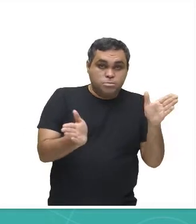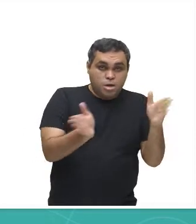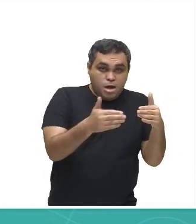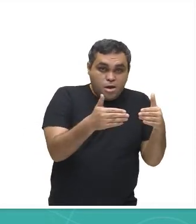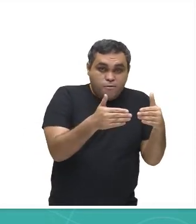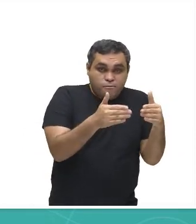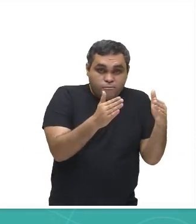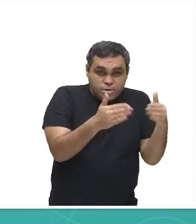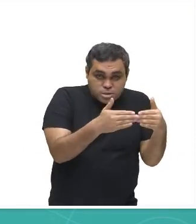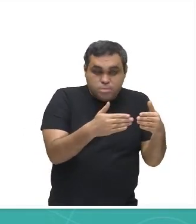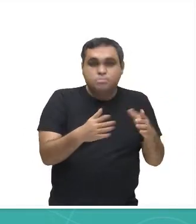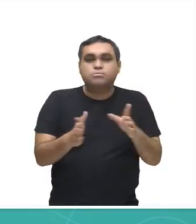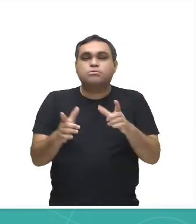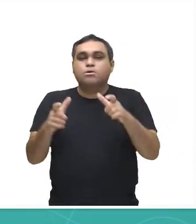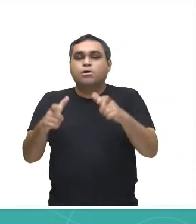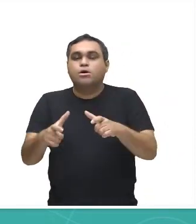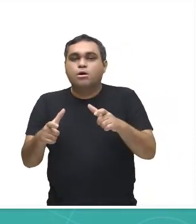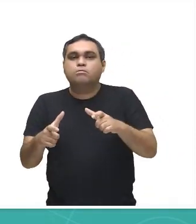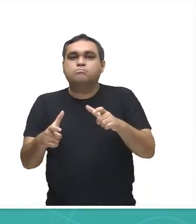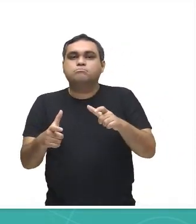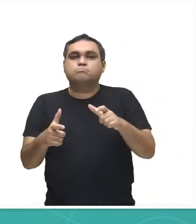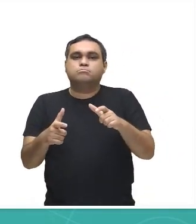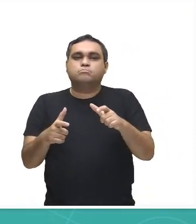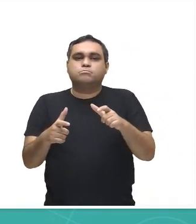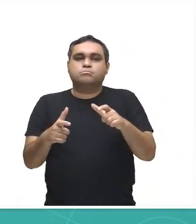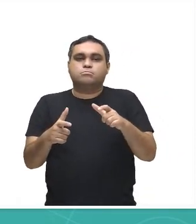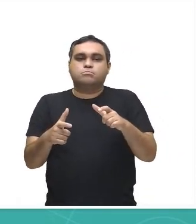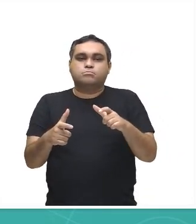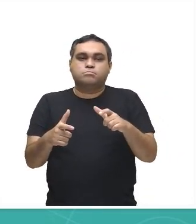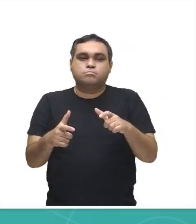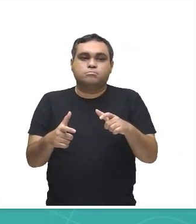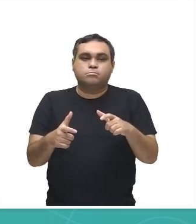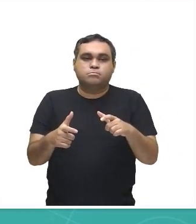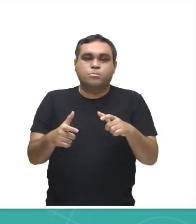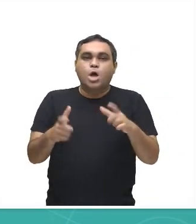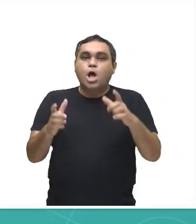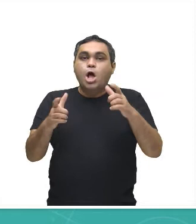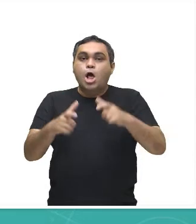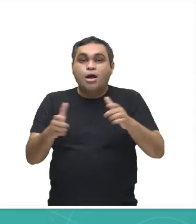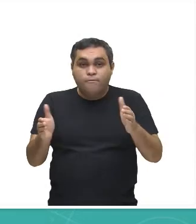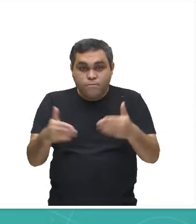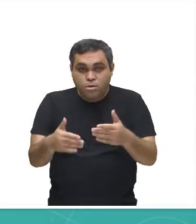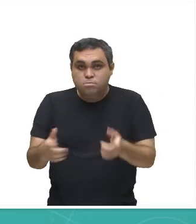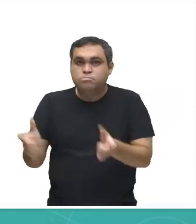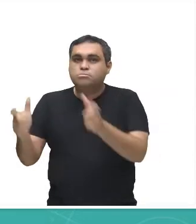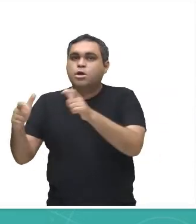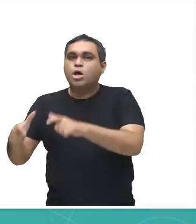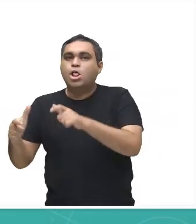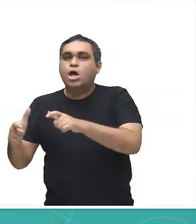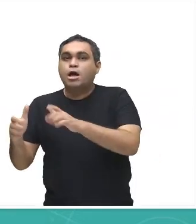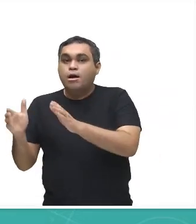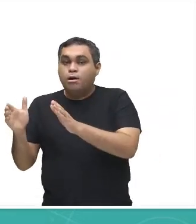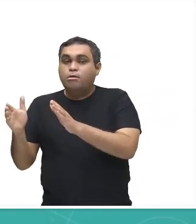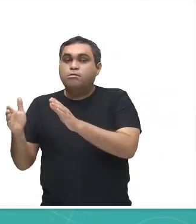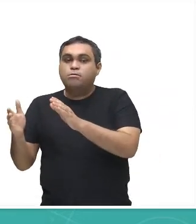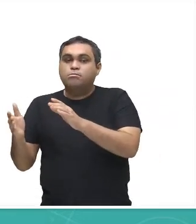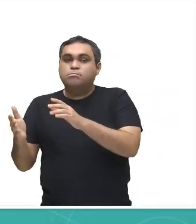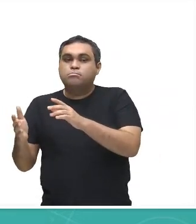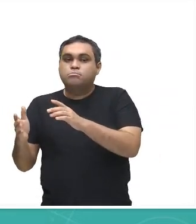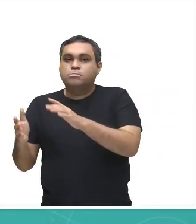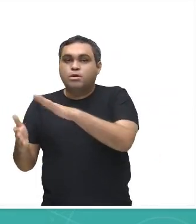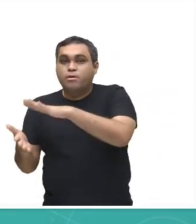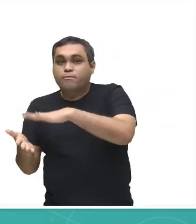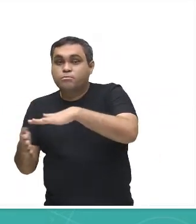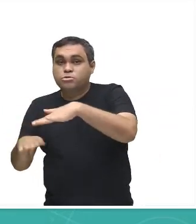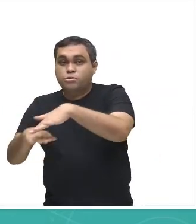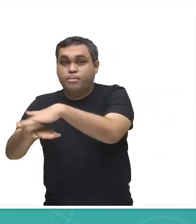superfícies. Essas preposições você vai conseguir diferenciar pela característica de cada uma